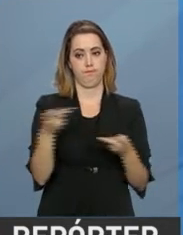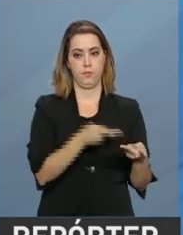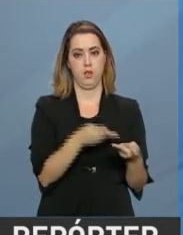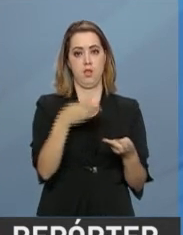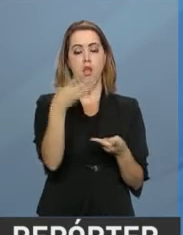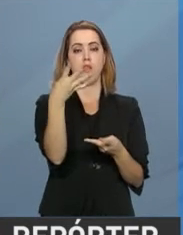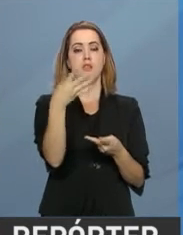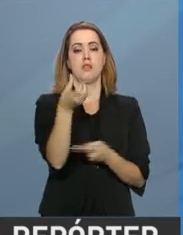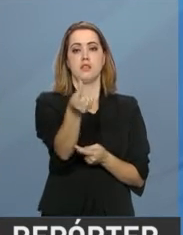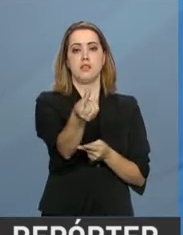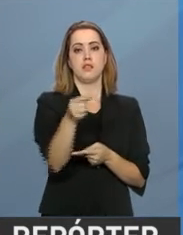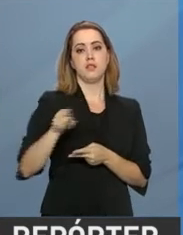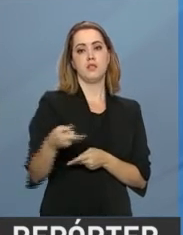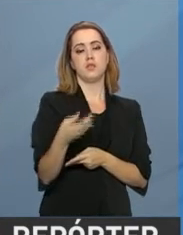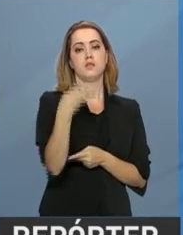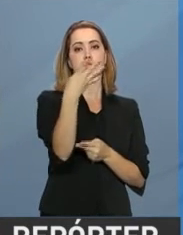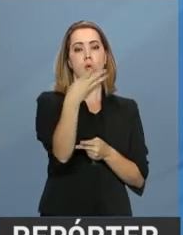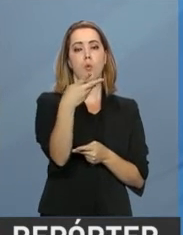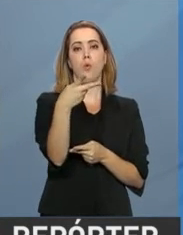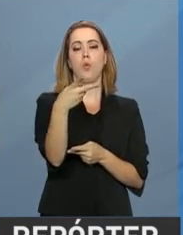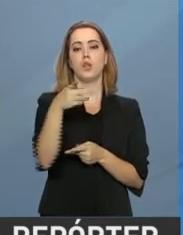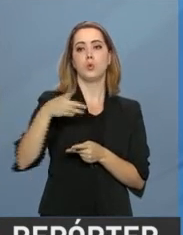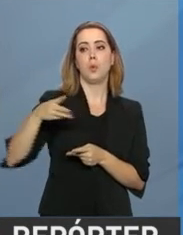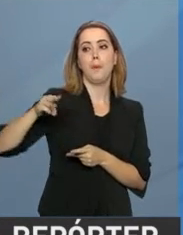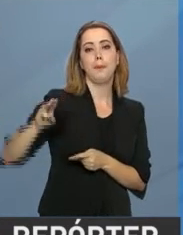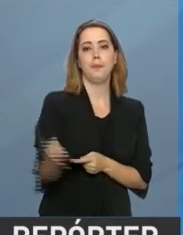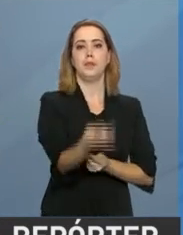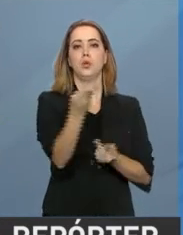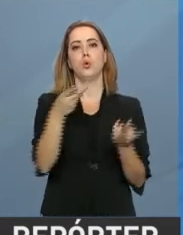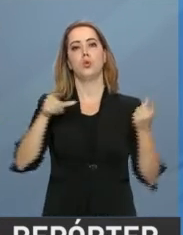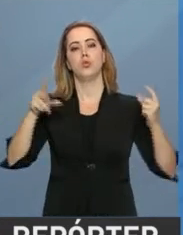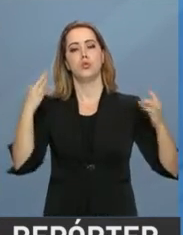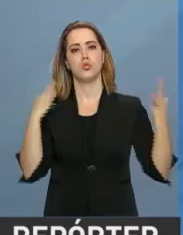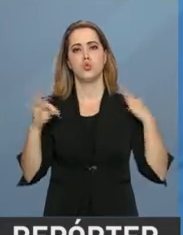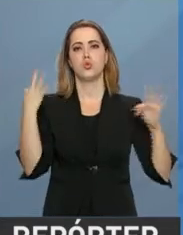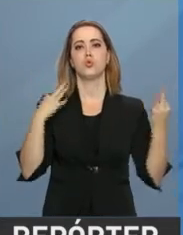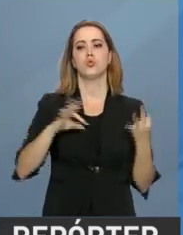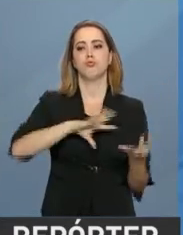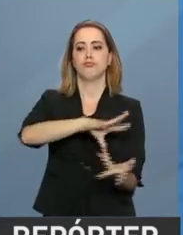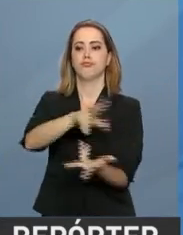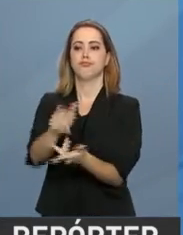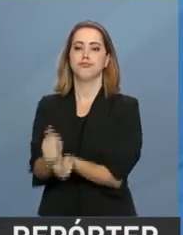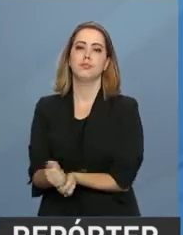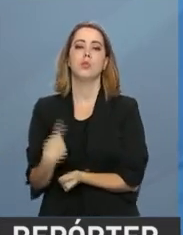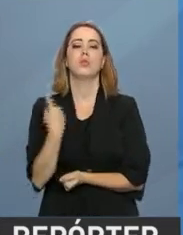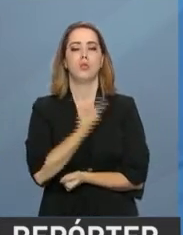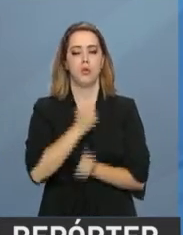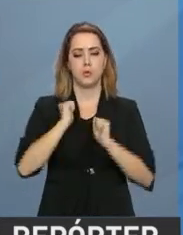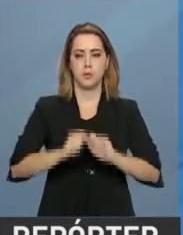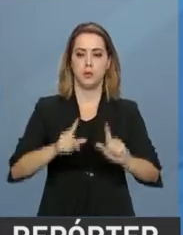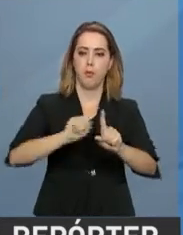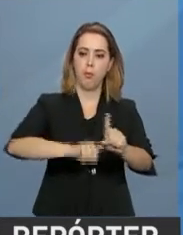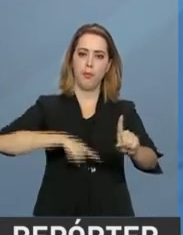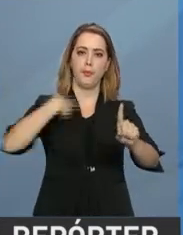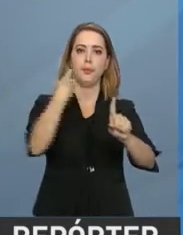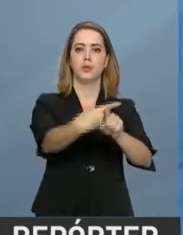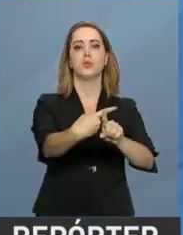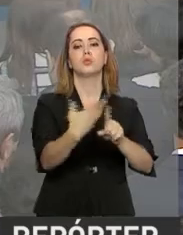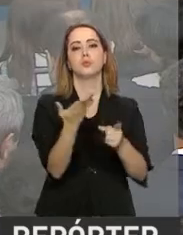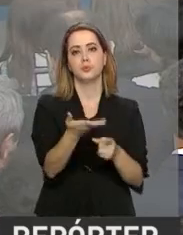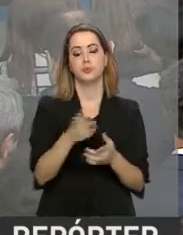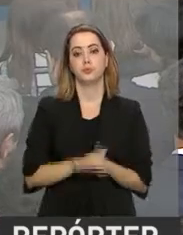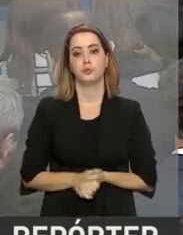milhões de turistas internacionais e não falta capacidade para dobrarmos esse número em um curto espaço de